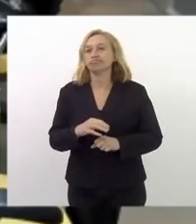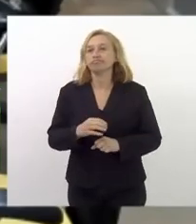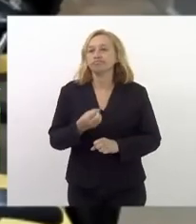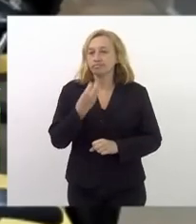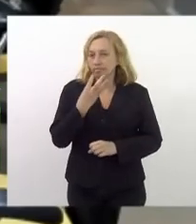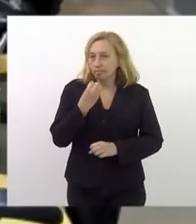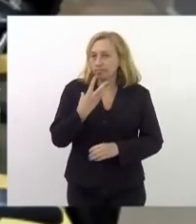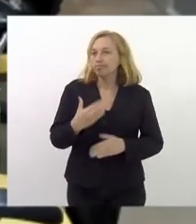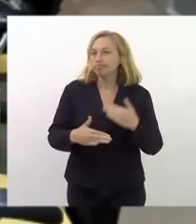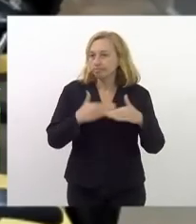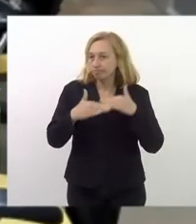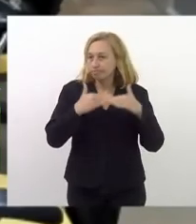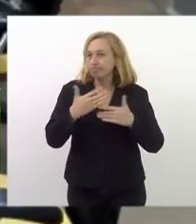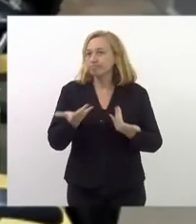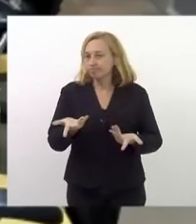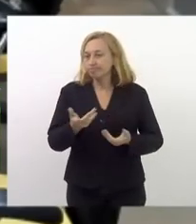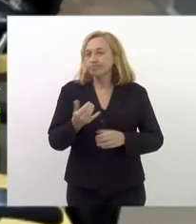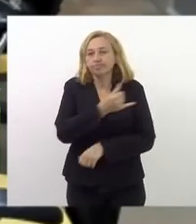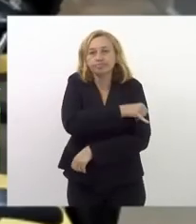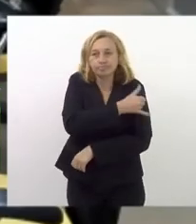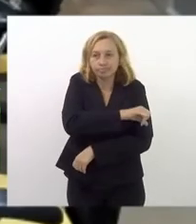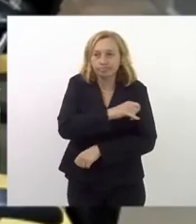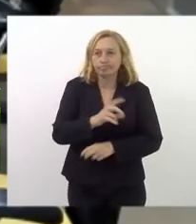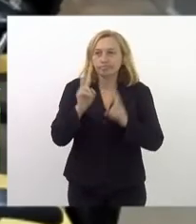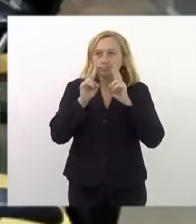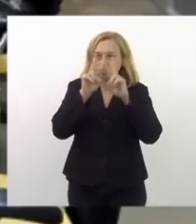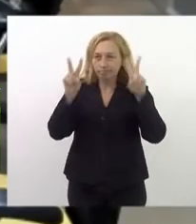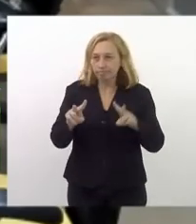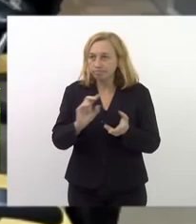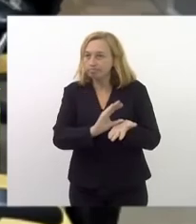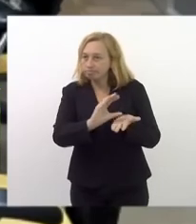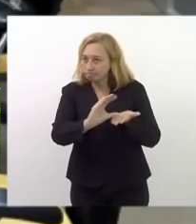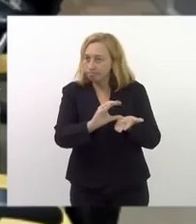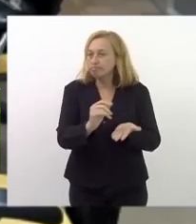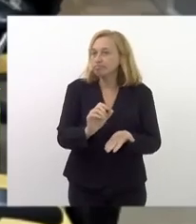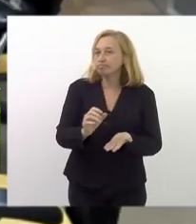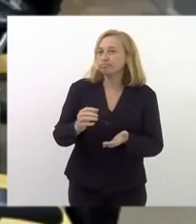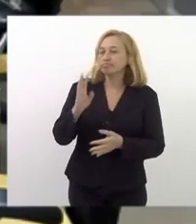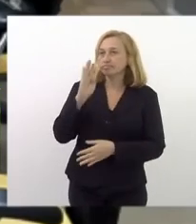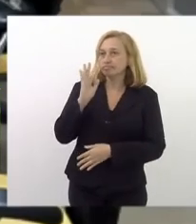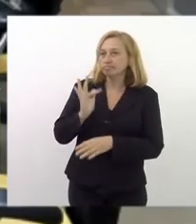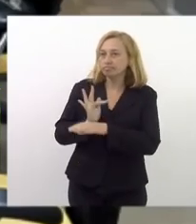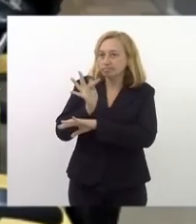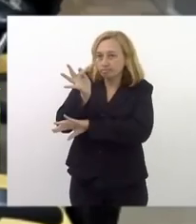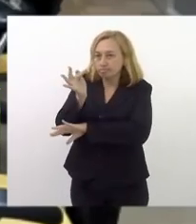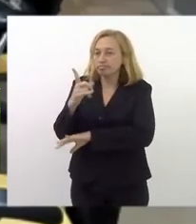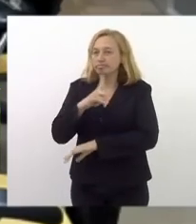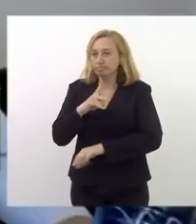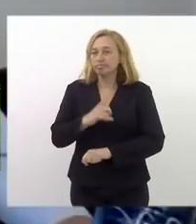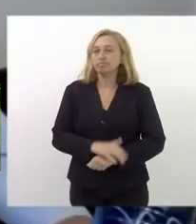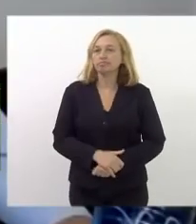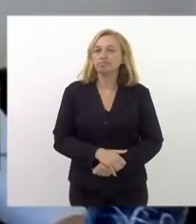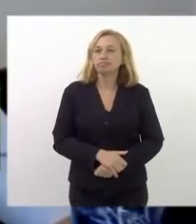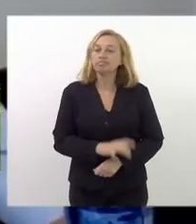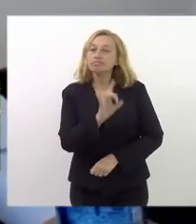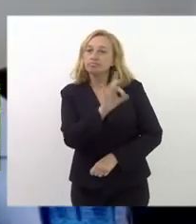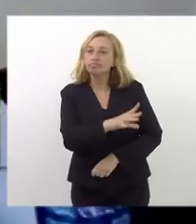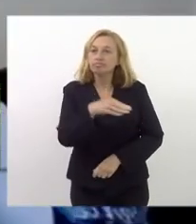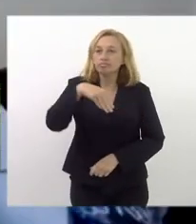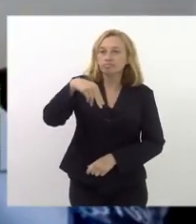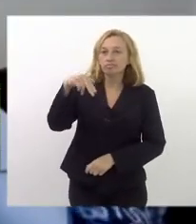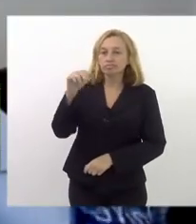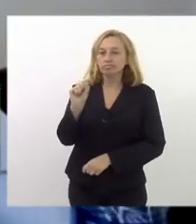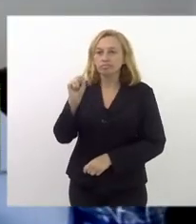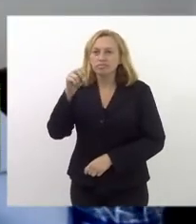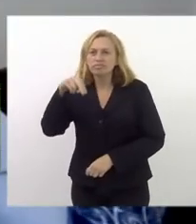bons frutos para o Rio de Janeiro, do ponto de vista de recursos. A gente tem muita esperança nisso. Por último, Nelson, se